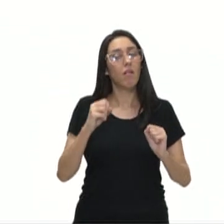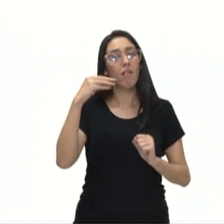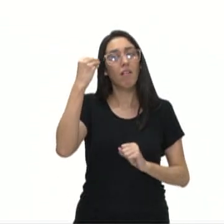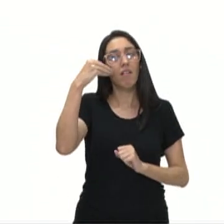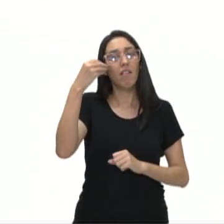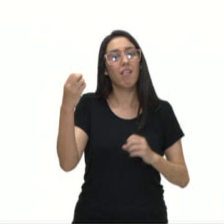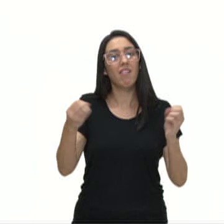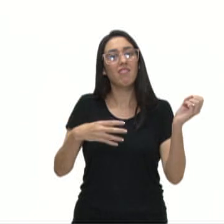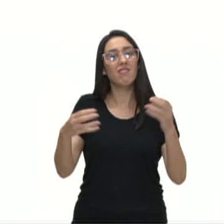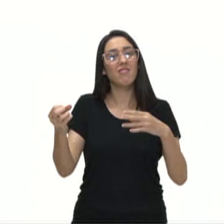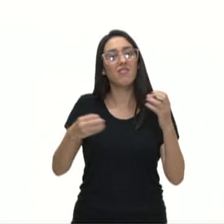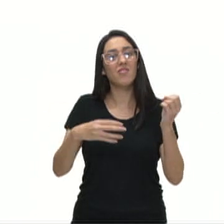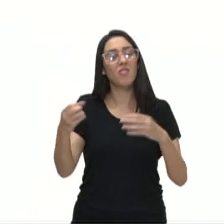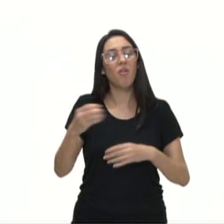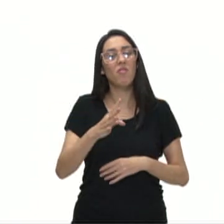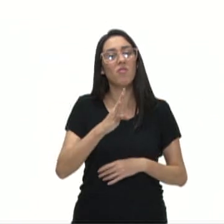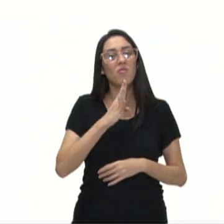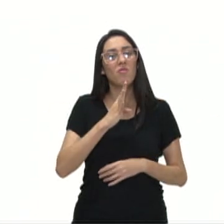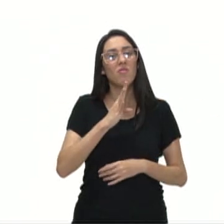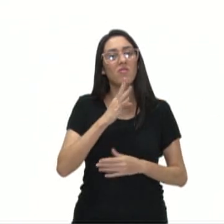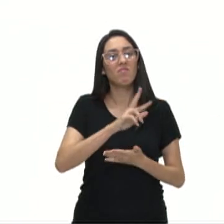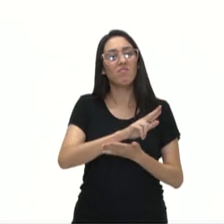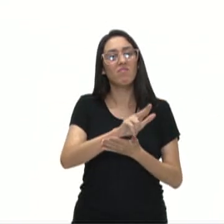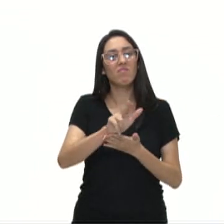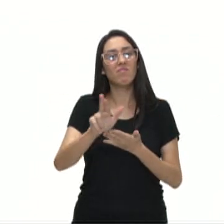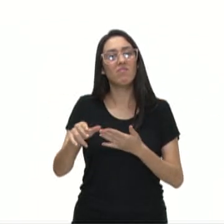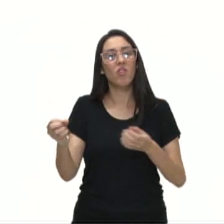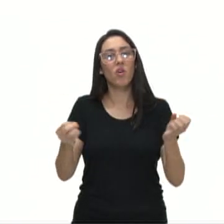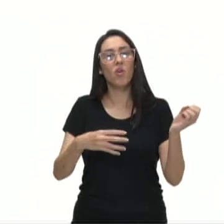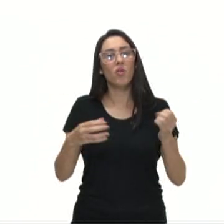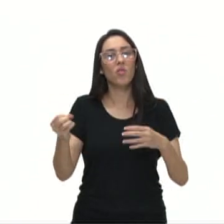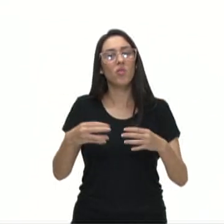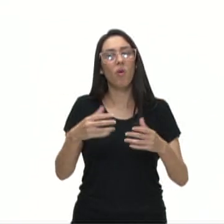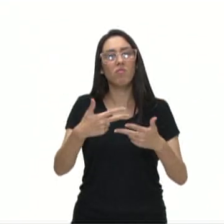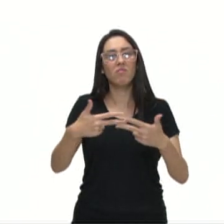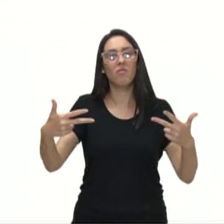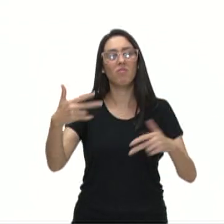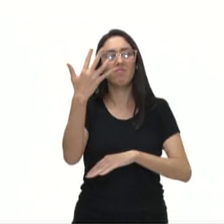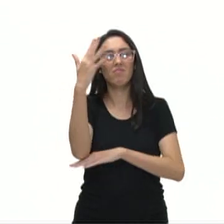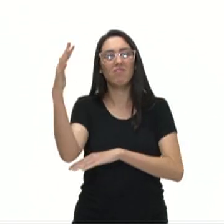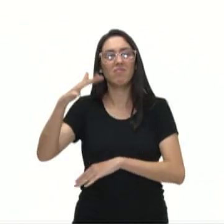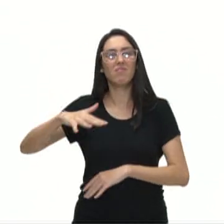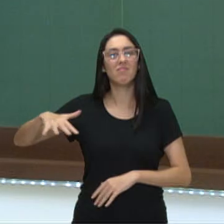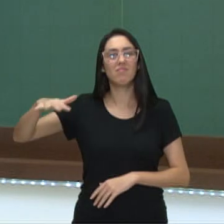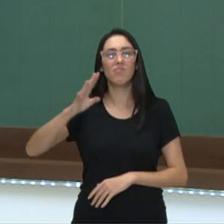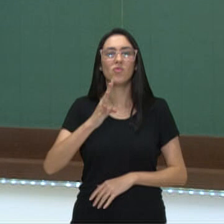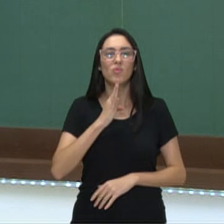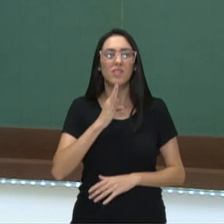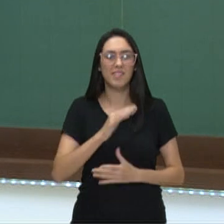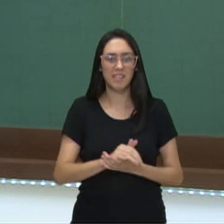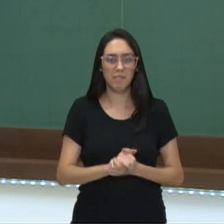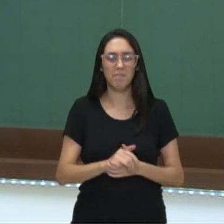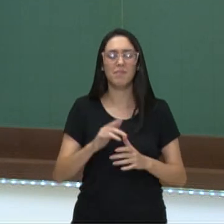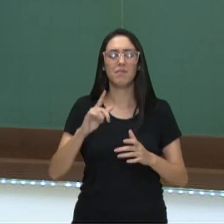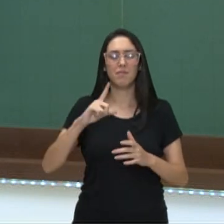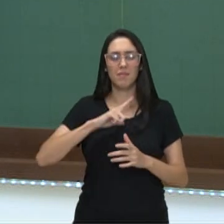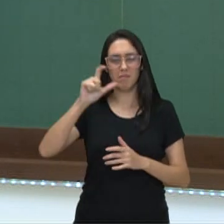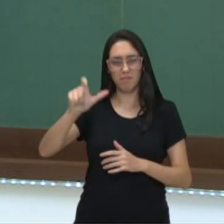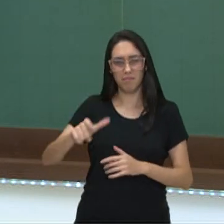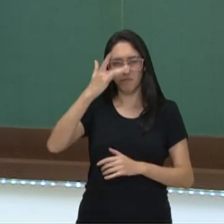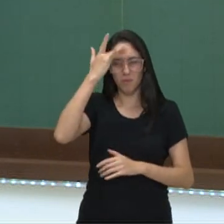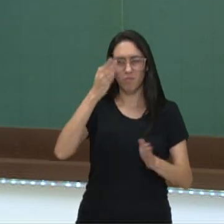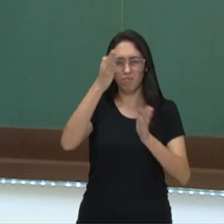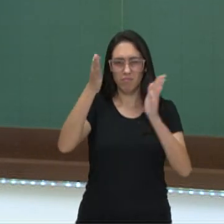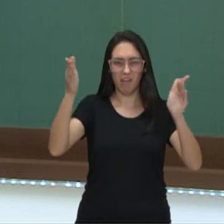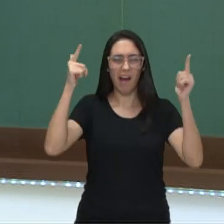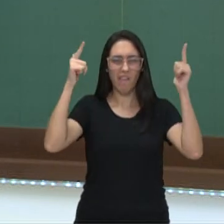coisas, conhecendo então novos âmbitos da natureza. O praticante de aventura, ele começa a ter um